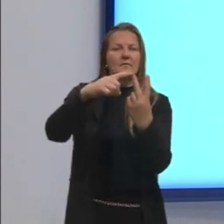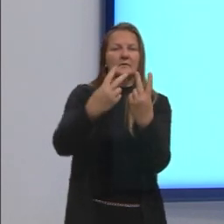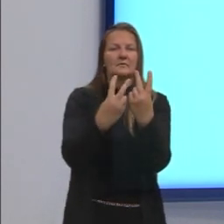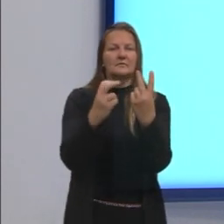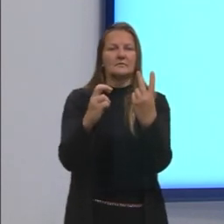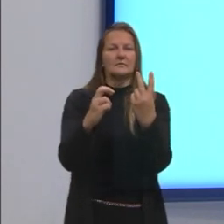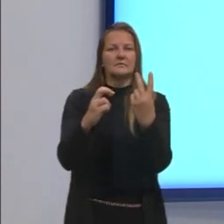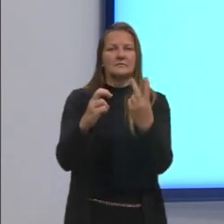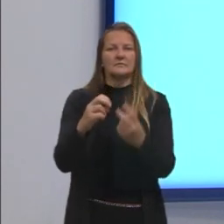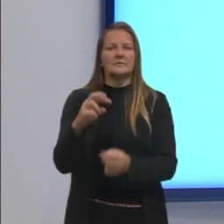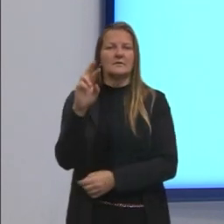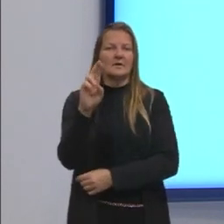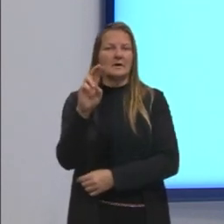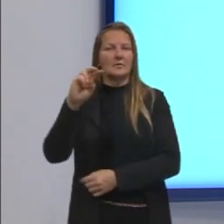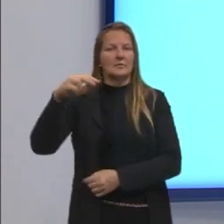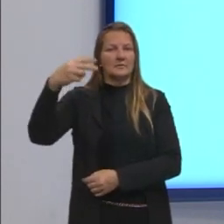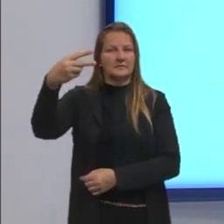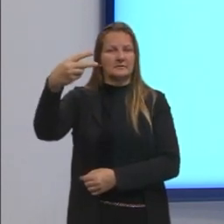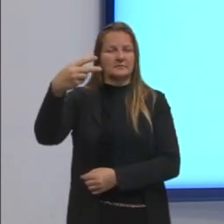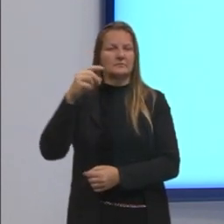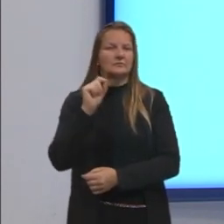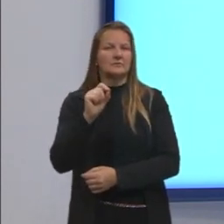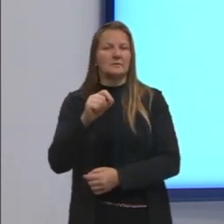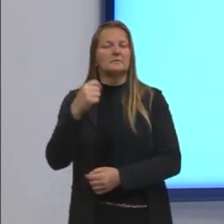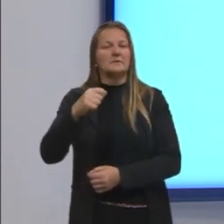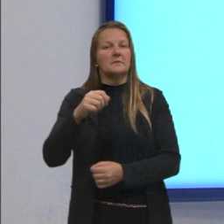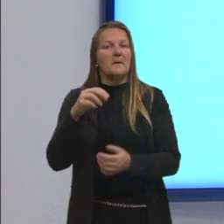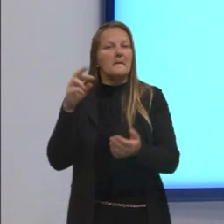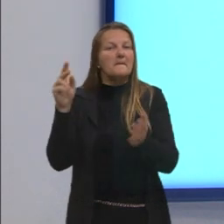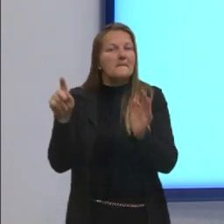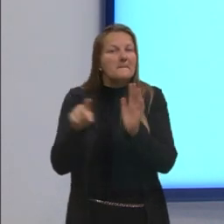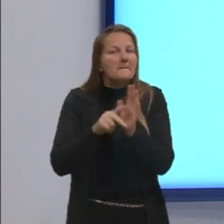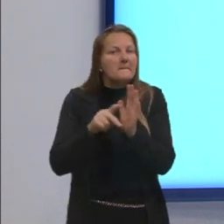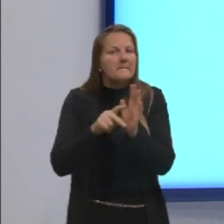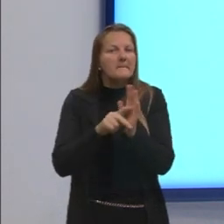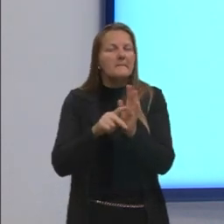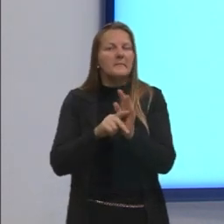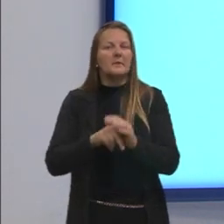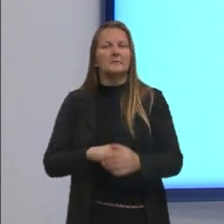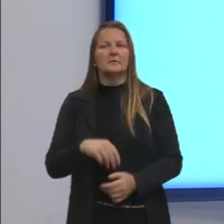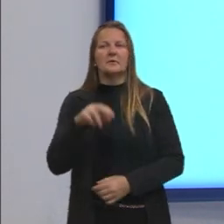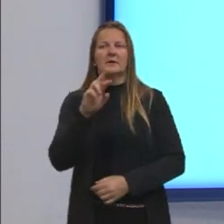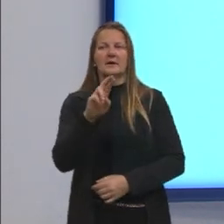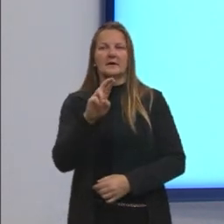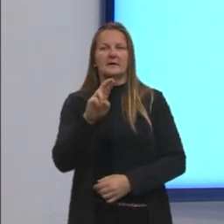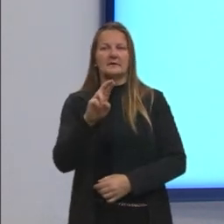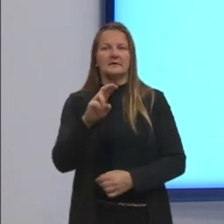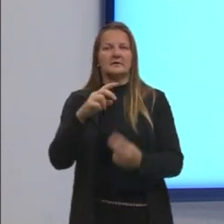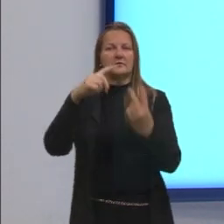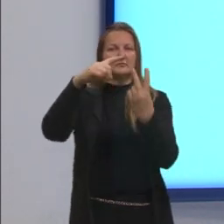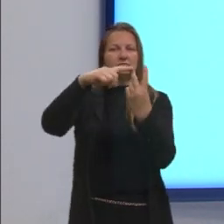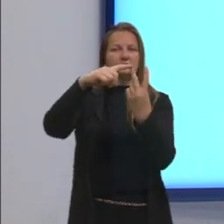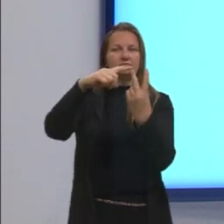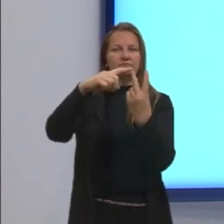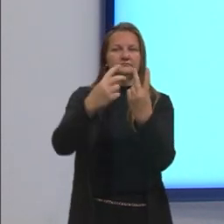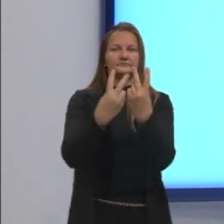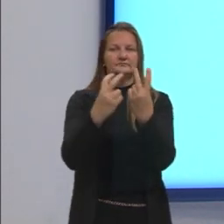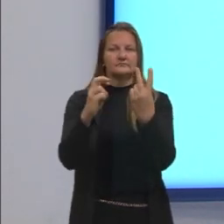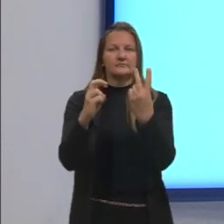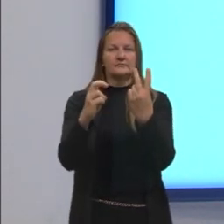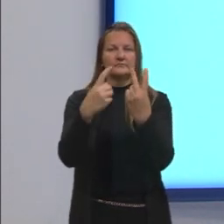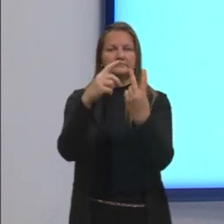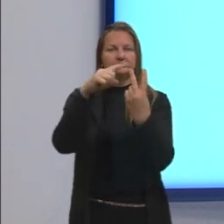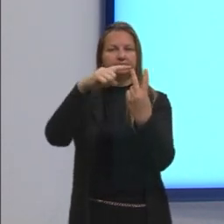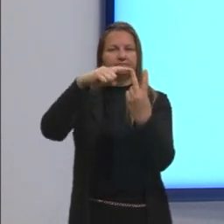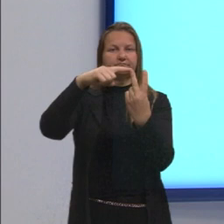nós temos uma incógnita elevado ao quadrado nós buscamos descobrir o valor exato dessa incógnita nós trabalhamos com a raiz